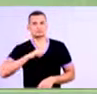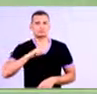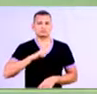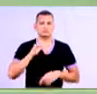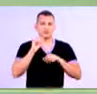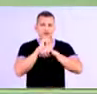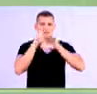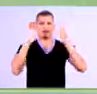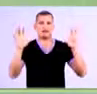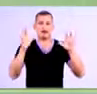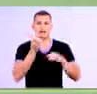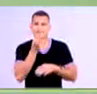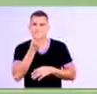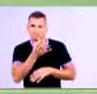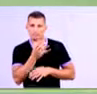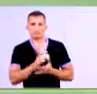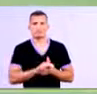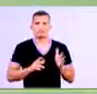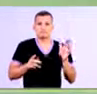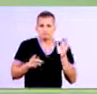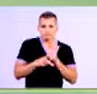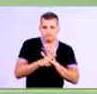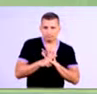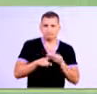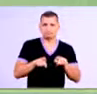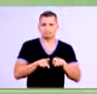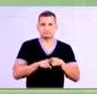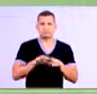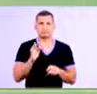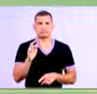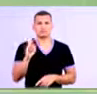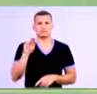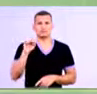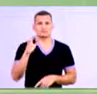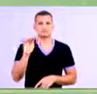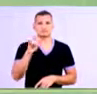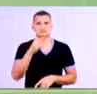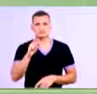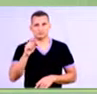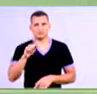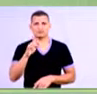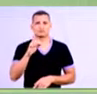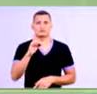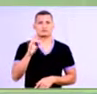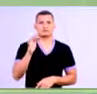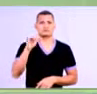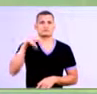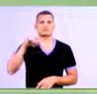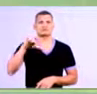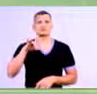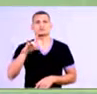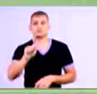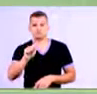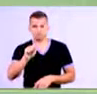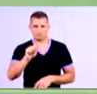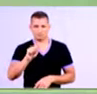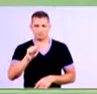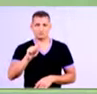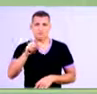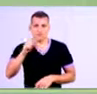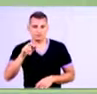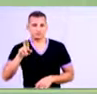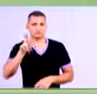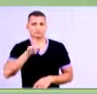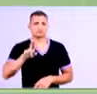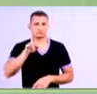bem definida e apropriada para as funcionalidades que são definidas. Ser utilizável.